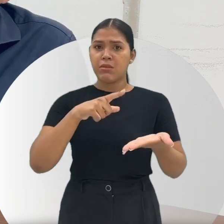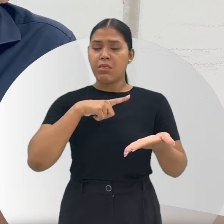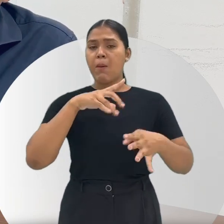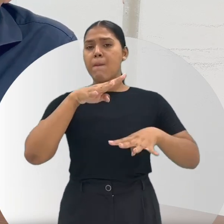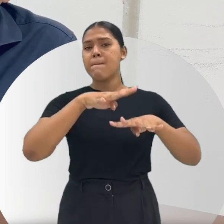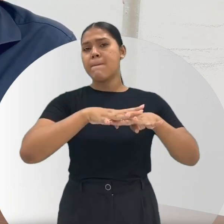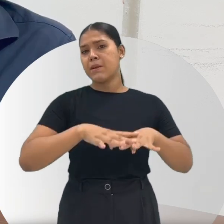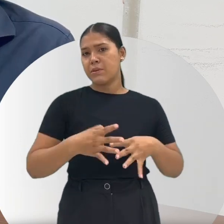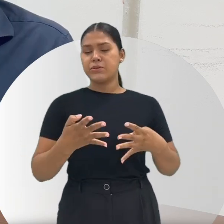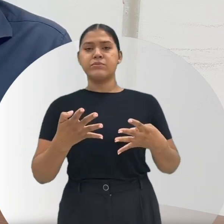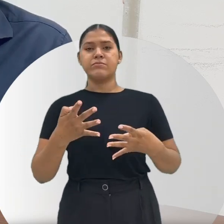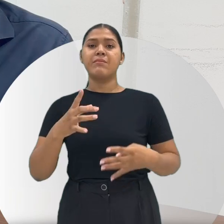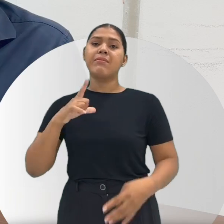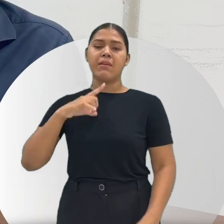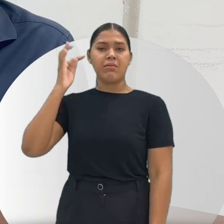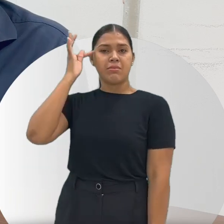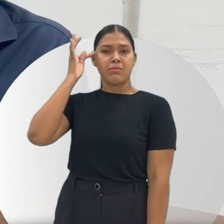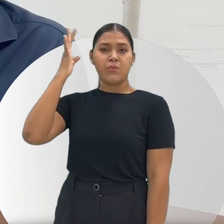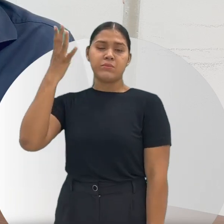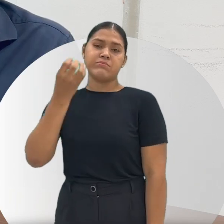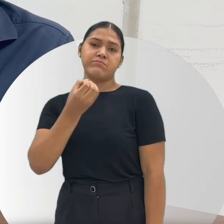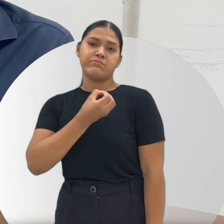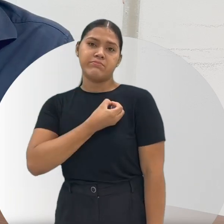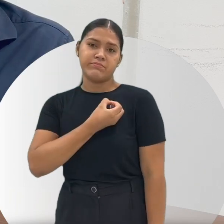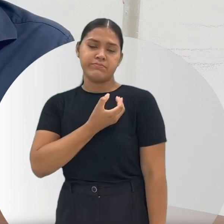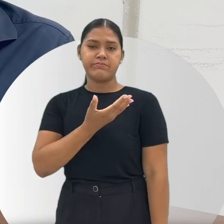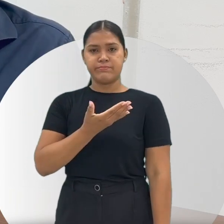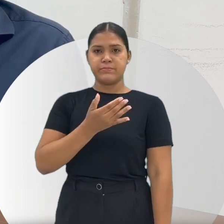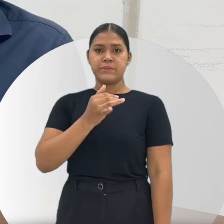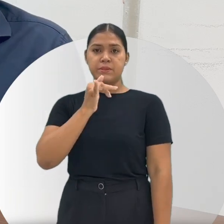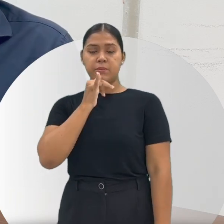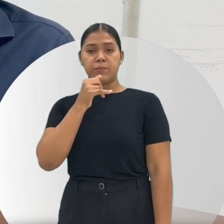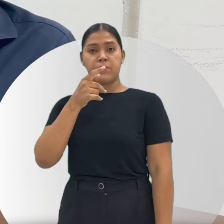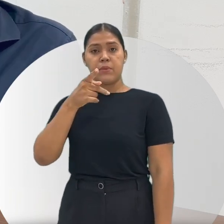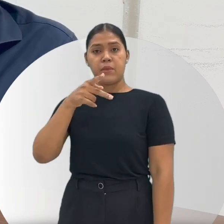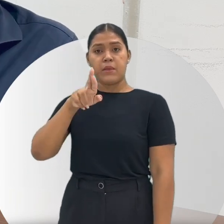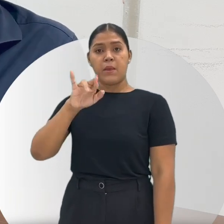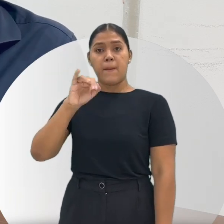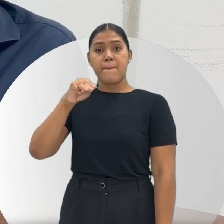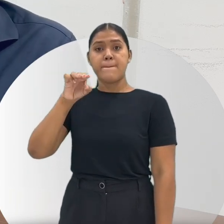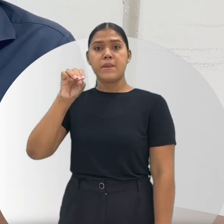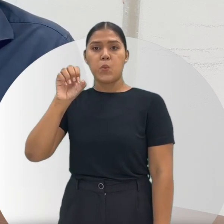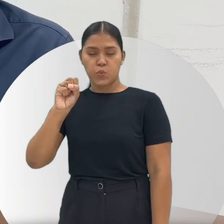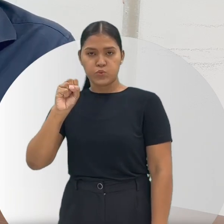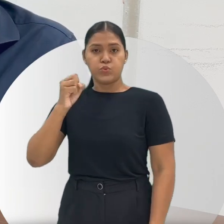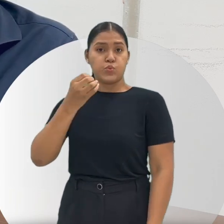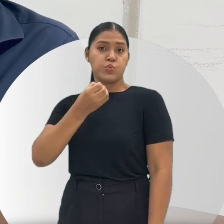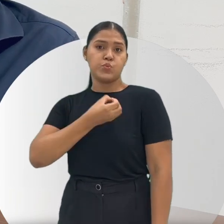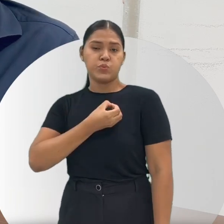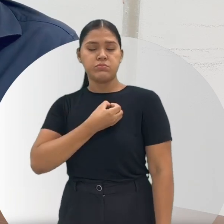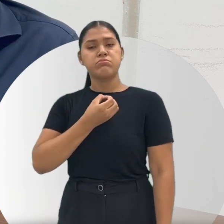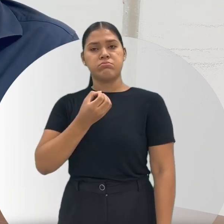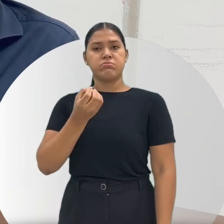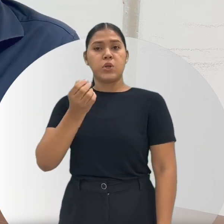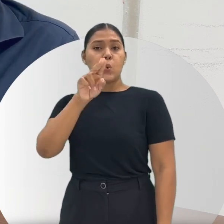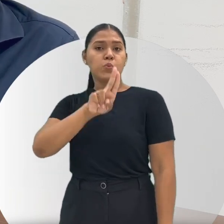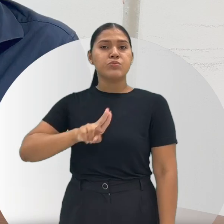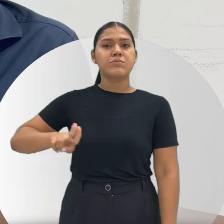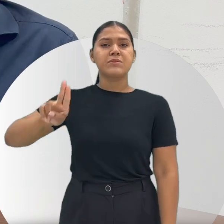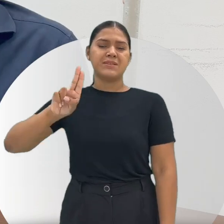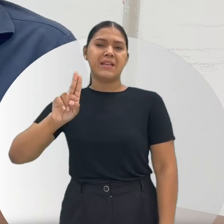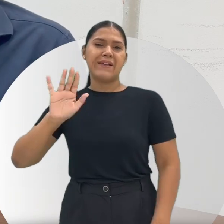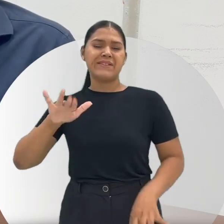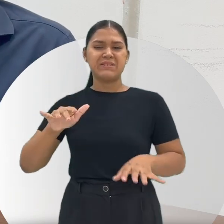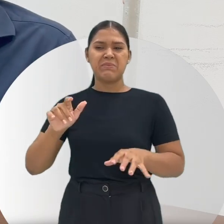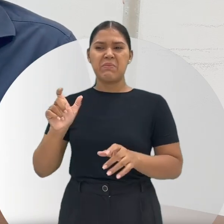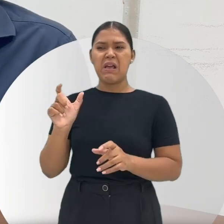de teoria dos números, com números primos, para chegar nesses conceitos e fazer essa transmissão daquilo que é chato